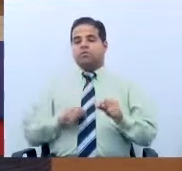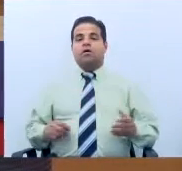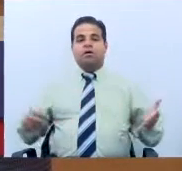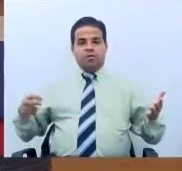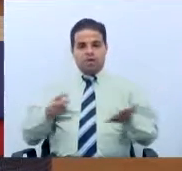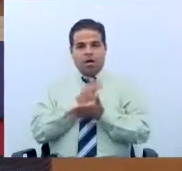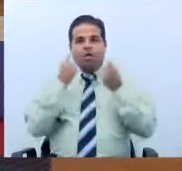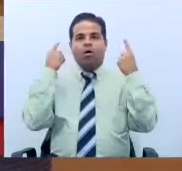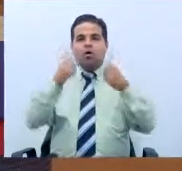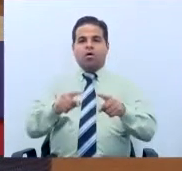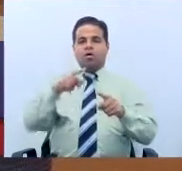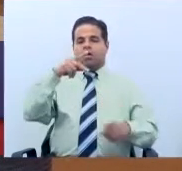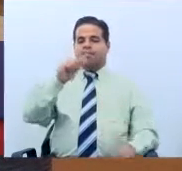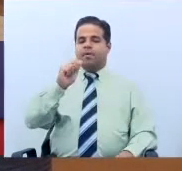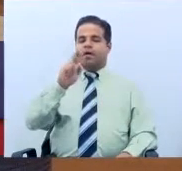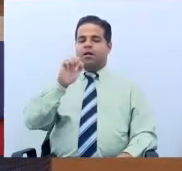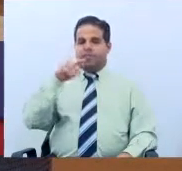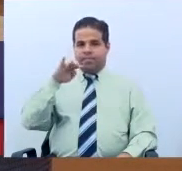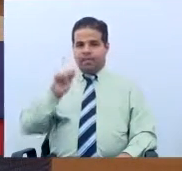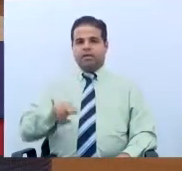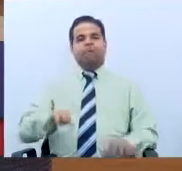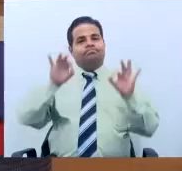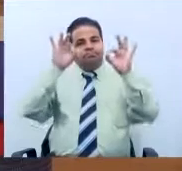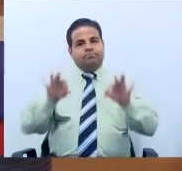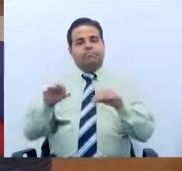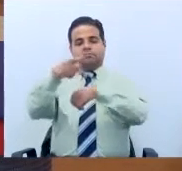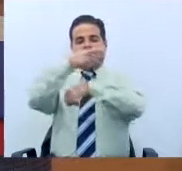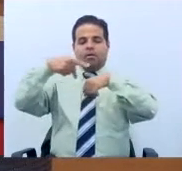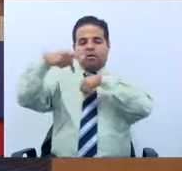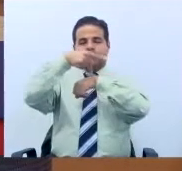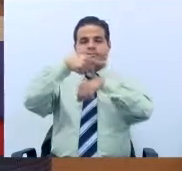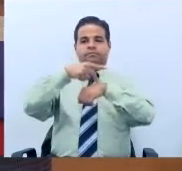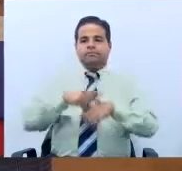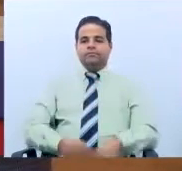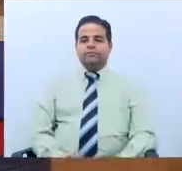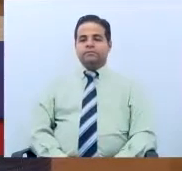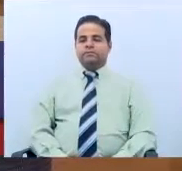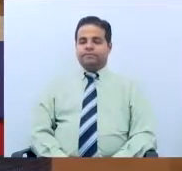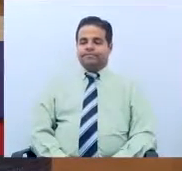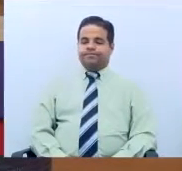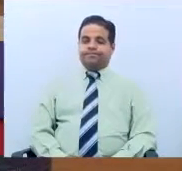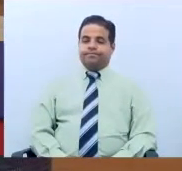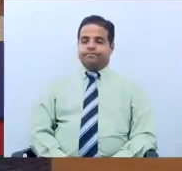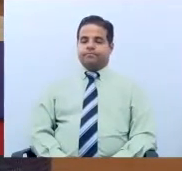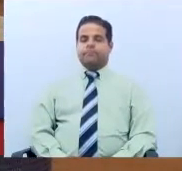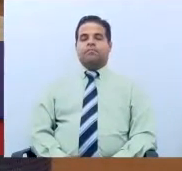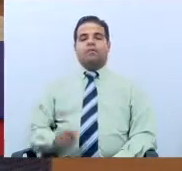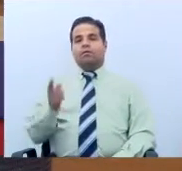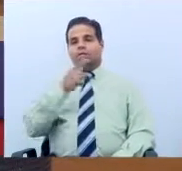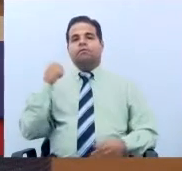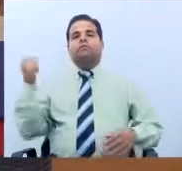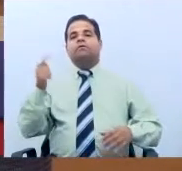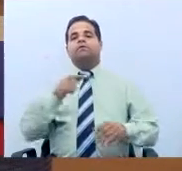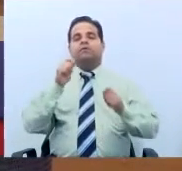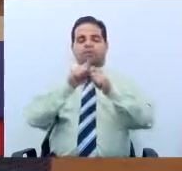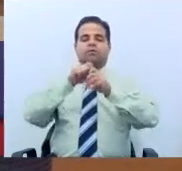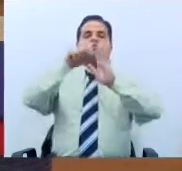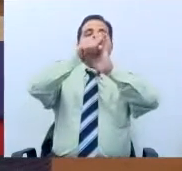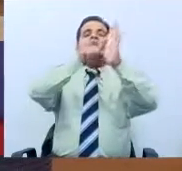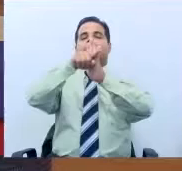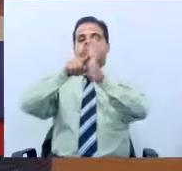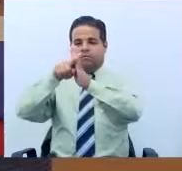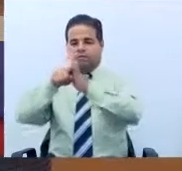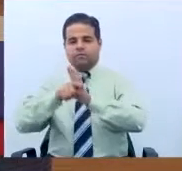golpe parlamentar concretizado no país, né? Vale nós fazermos